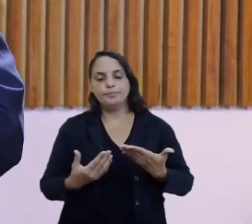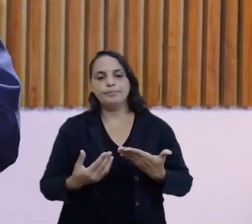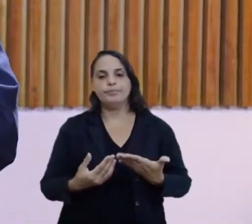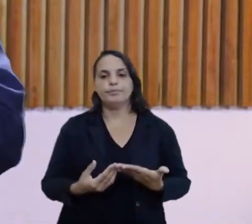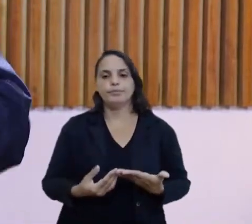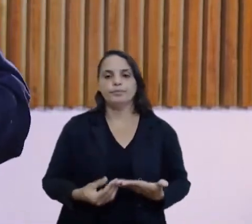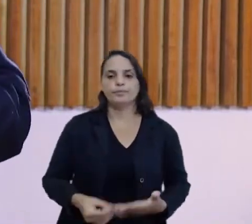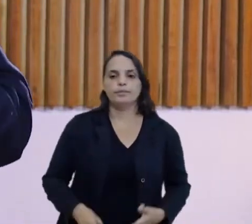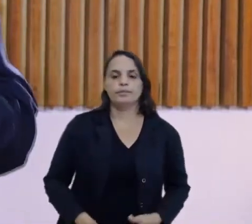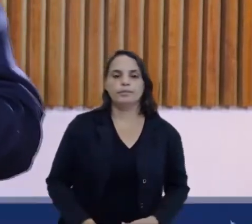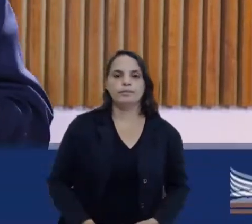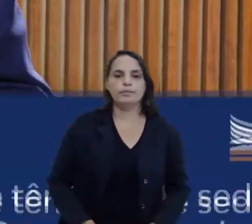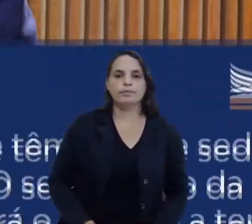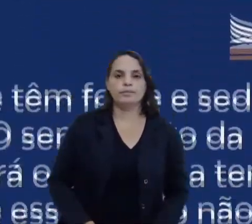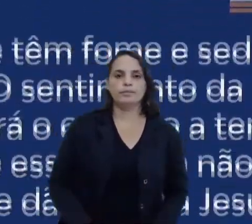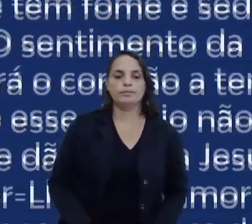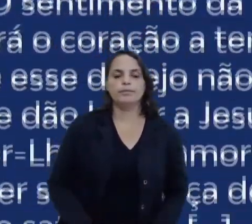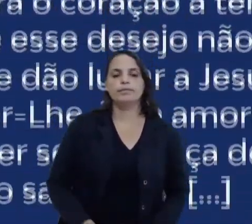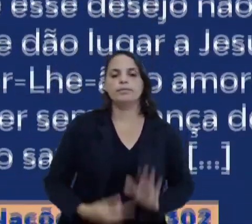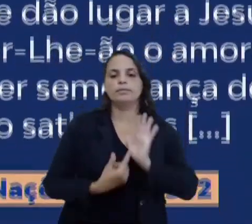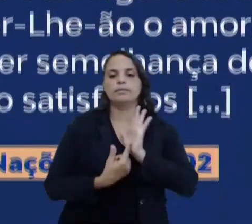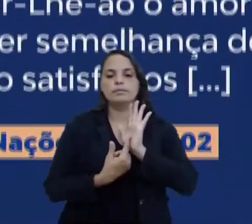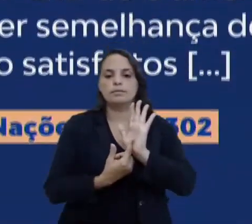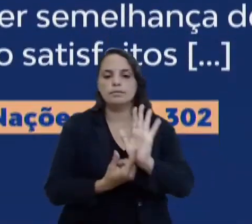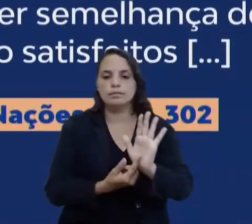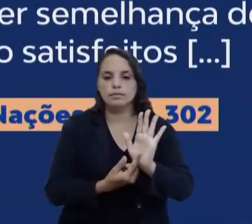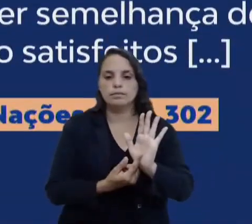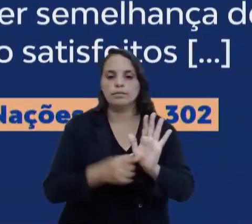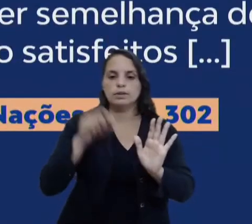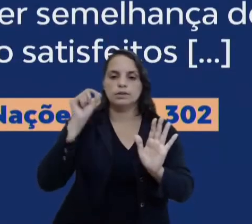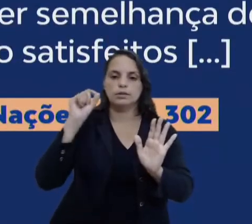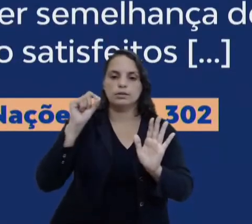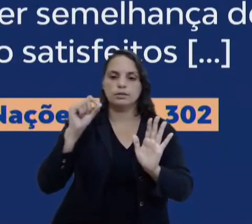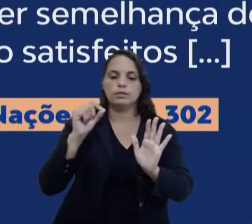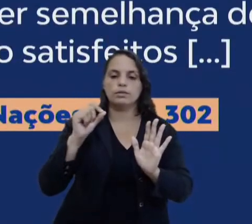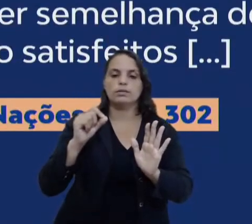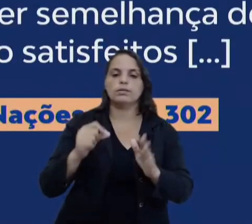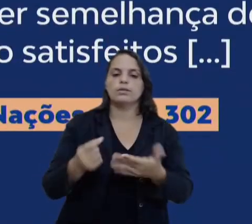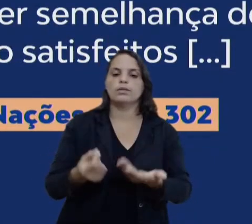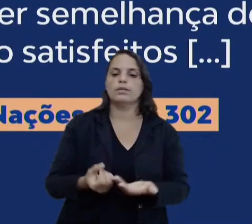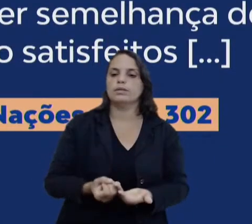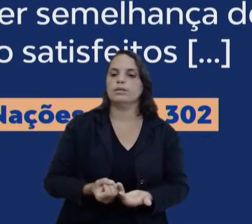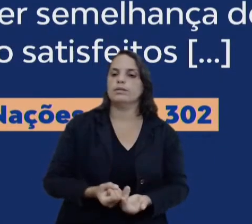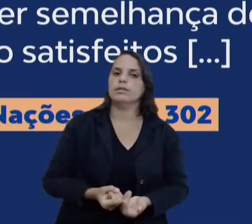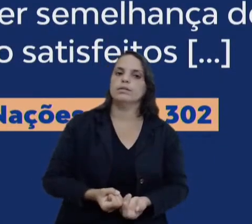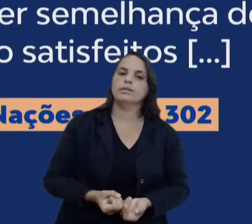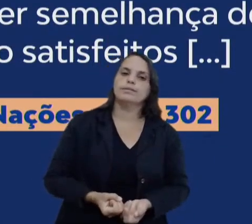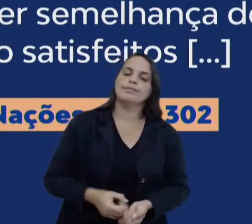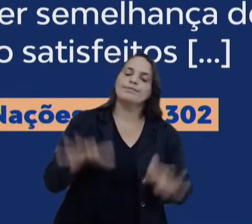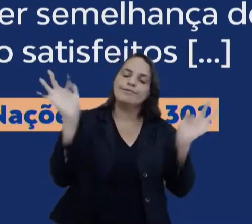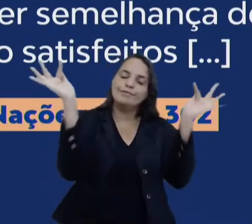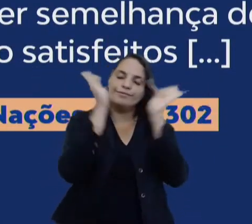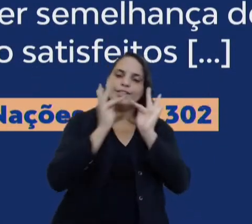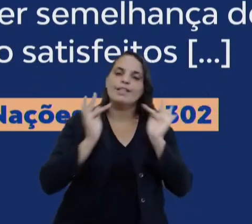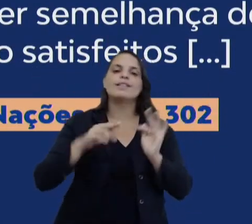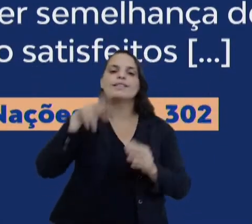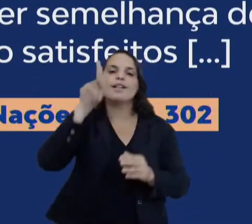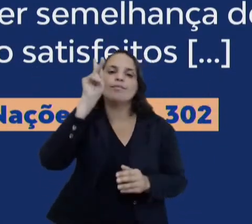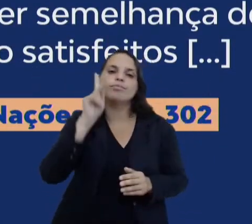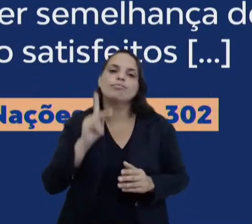diz assim, bem-aventurados os que têm fome e sede de justiça, porque